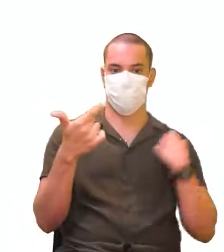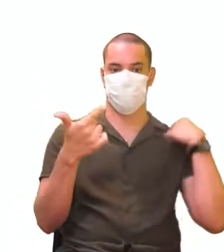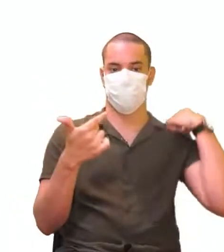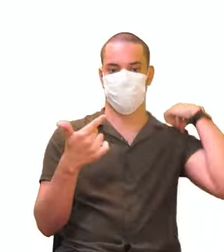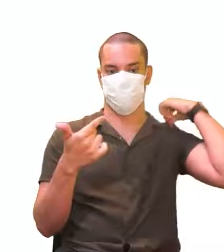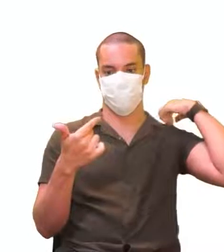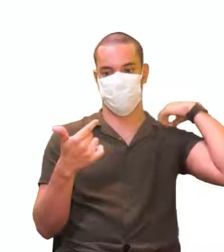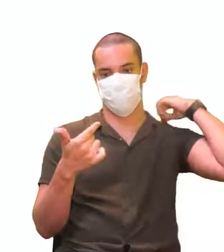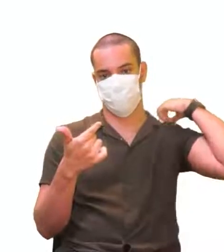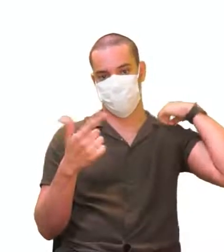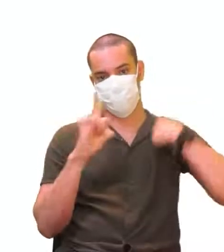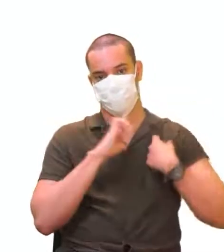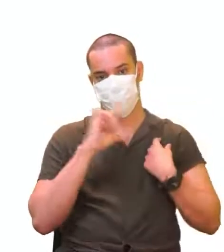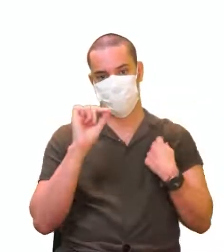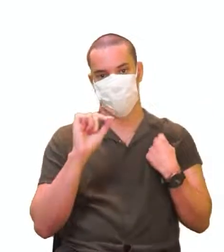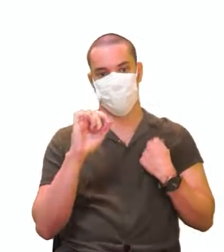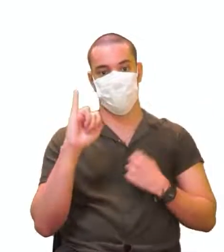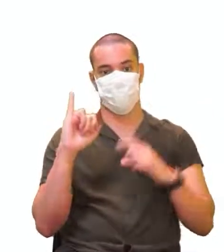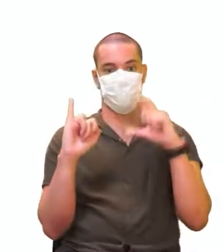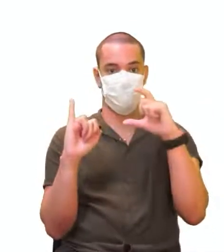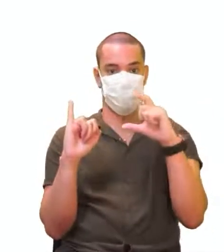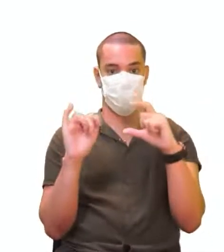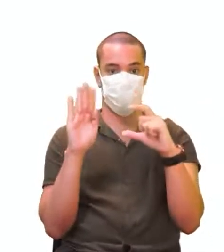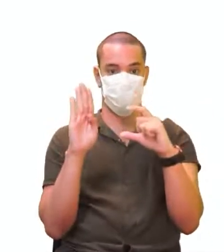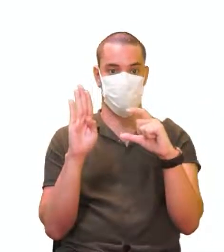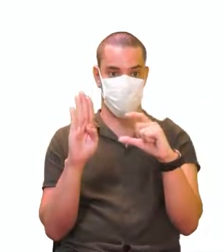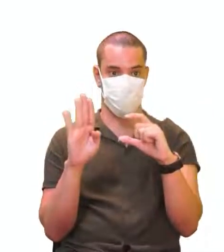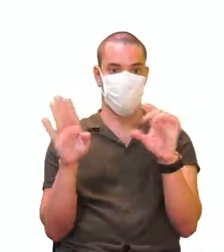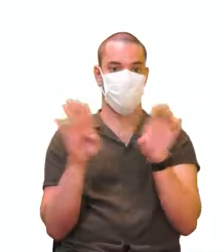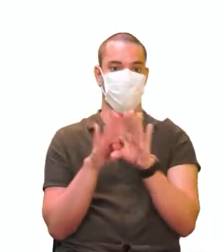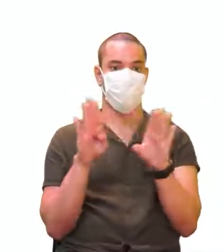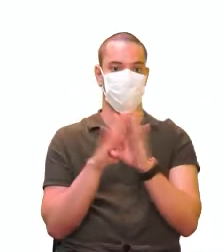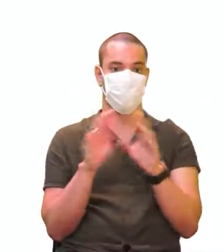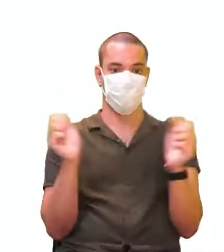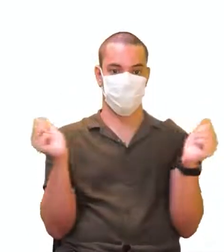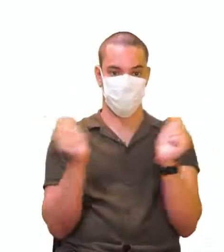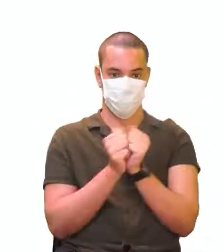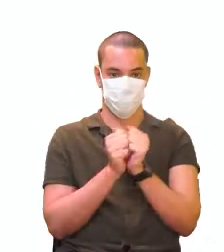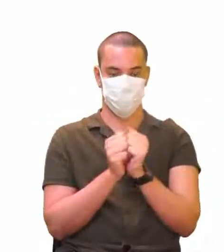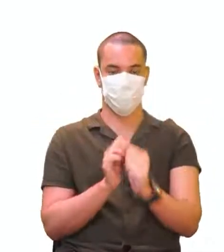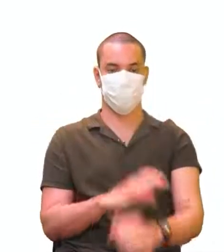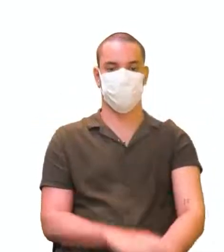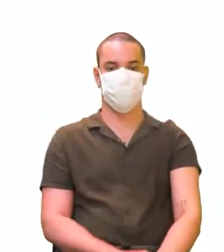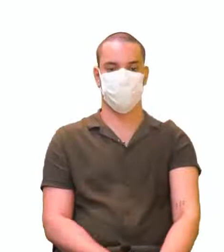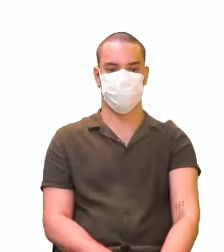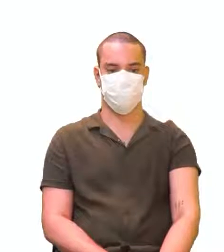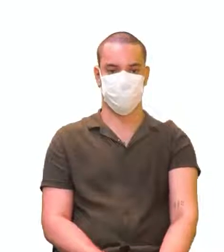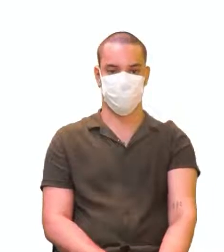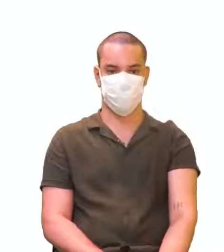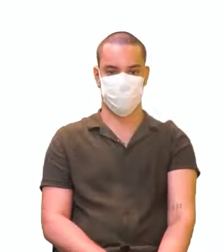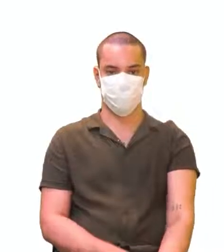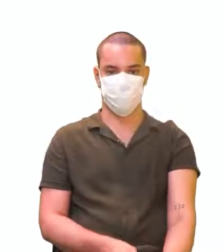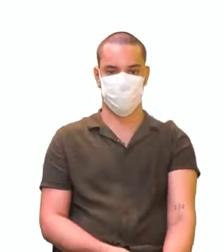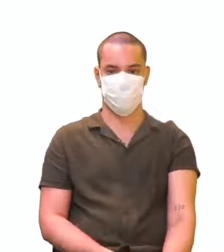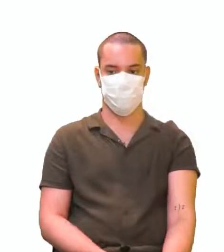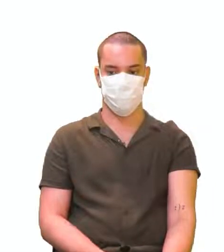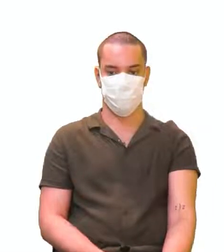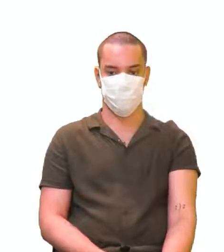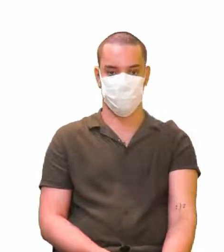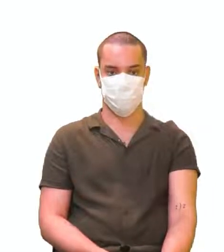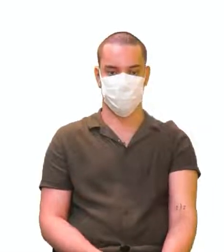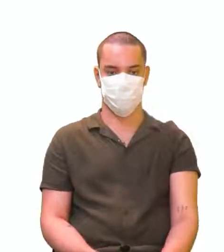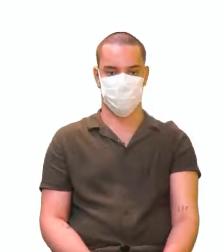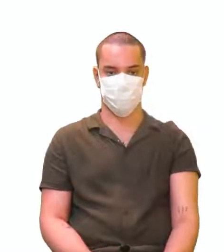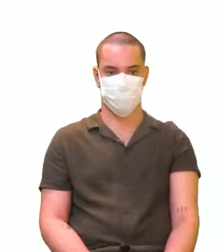um alelo, como ele é do tipo B, obrigatoriamente ele vai ter que ter um alelo isão Bzão. Ok? E aí,